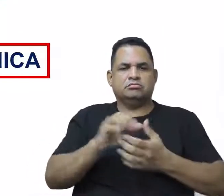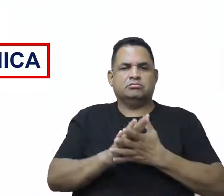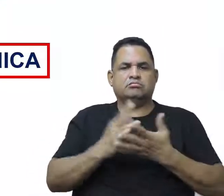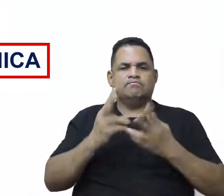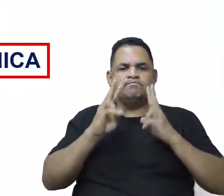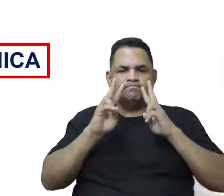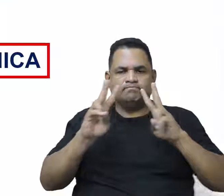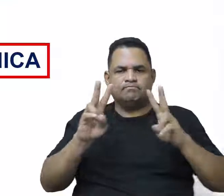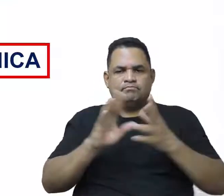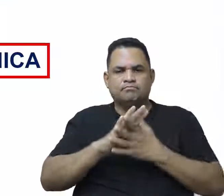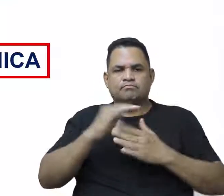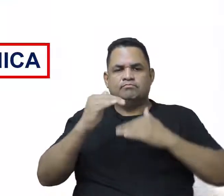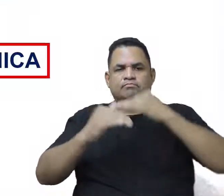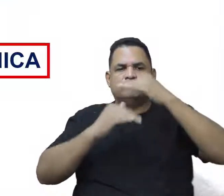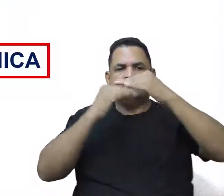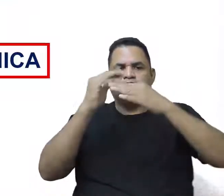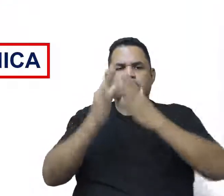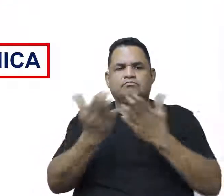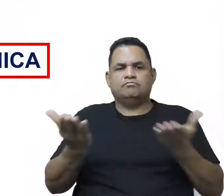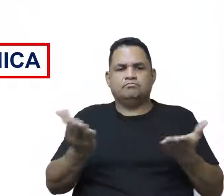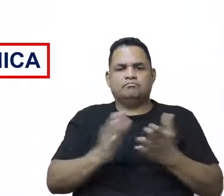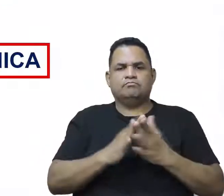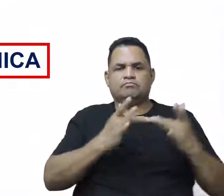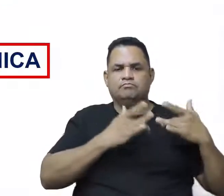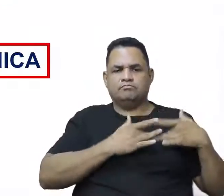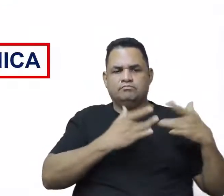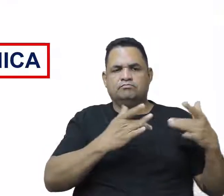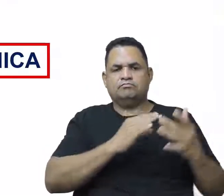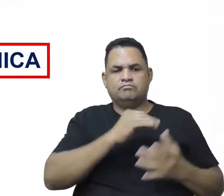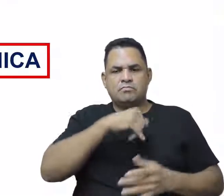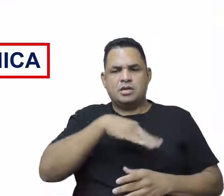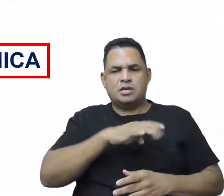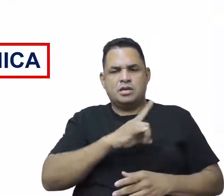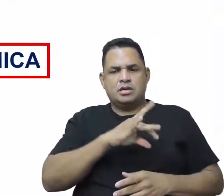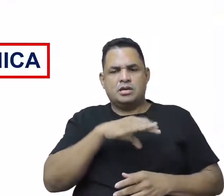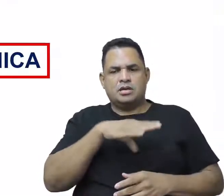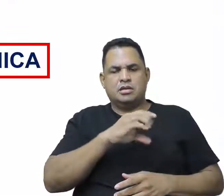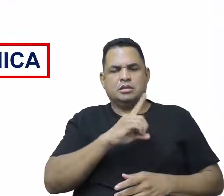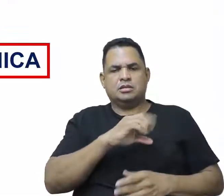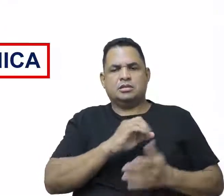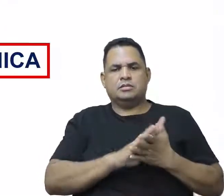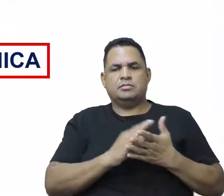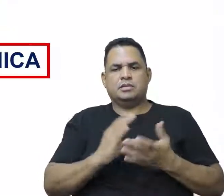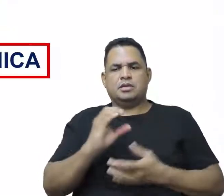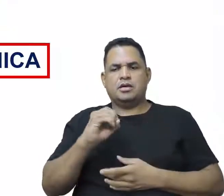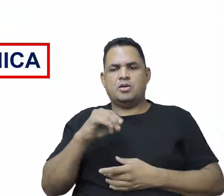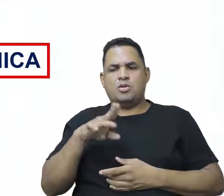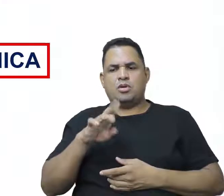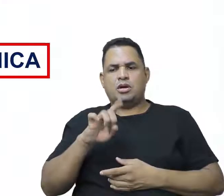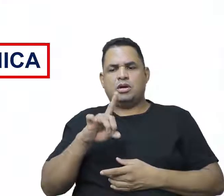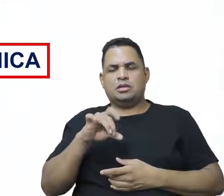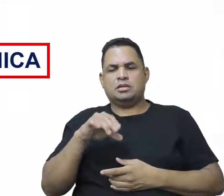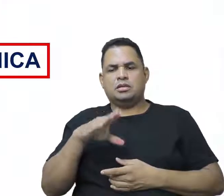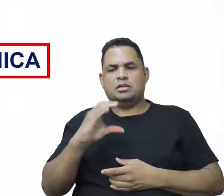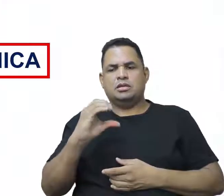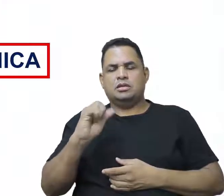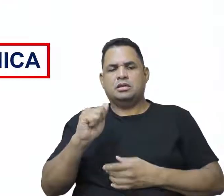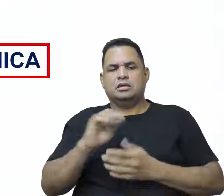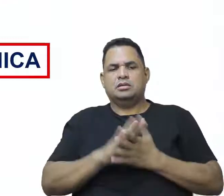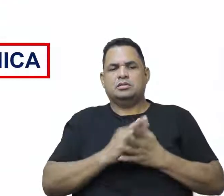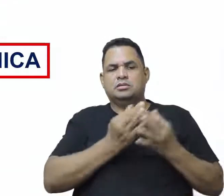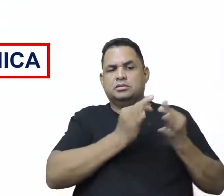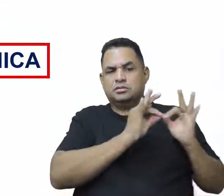Ele observou que houve uma evolução da solidariedade mecânica para a orgânica. A mecânica são consideradas sociedades